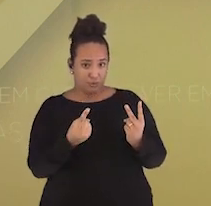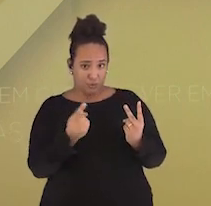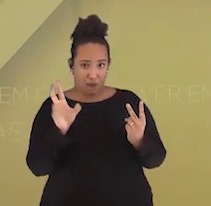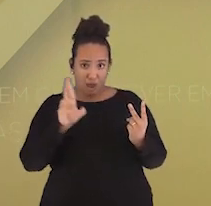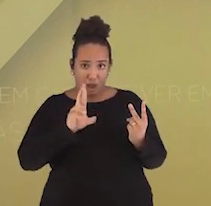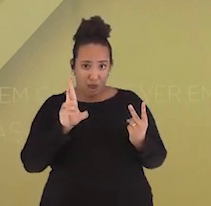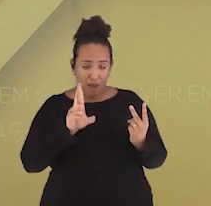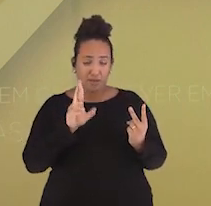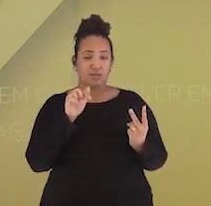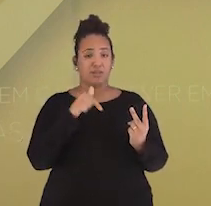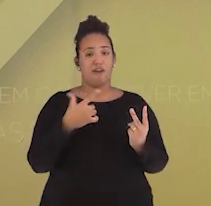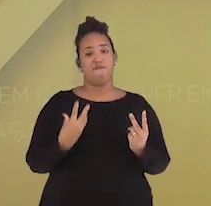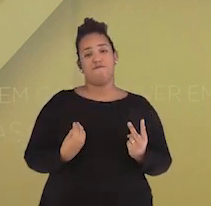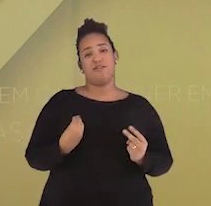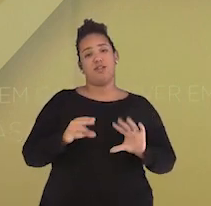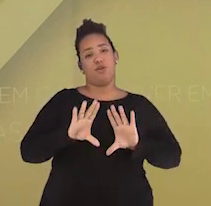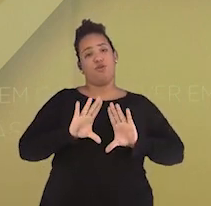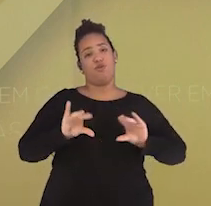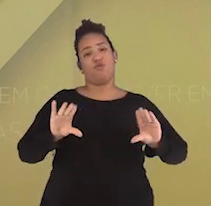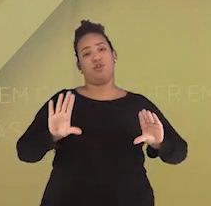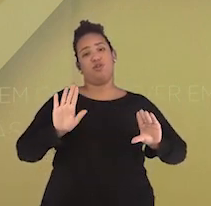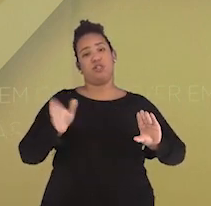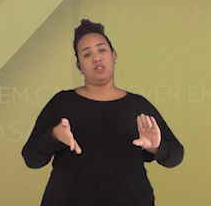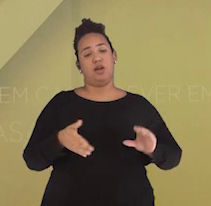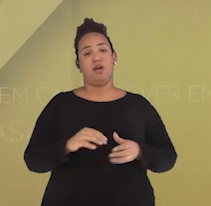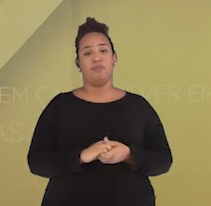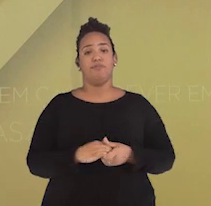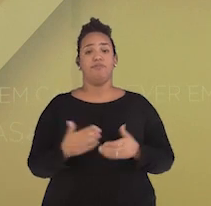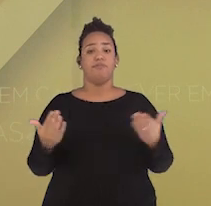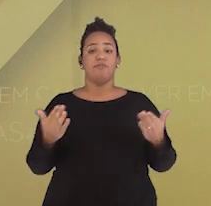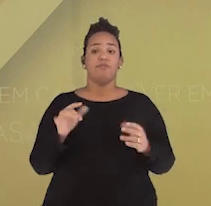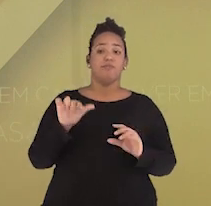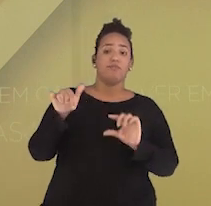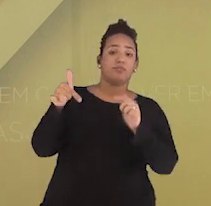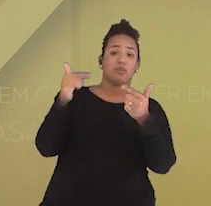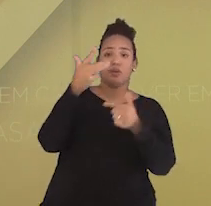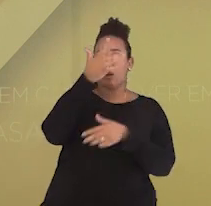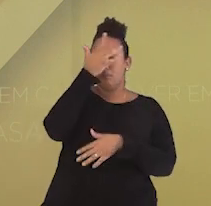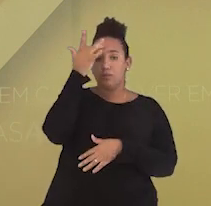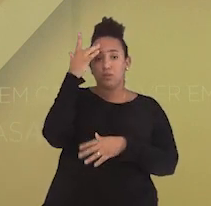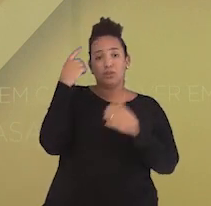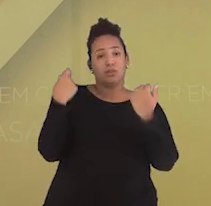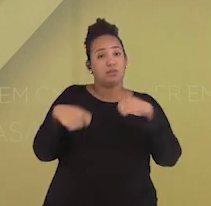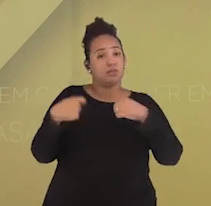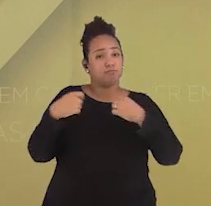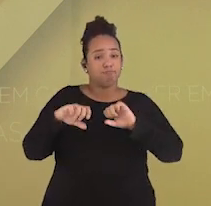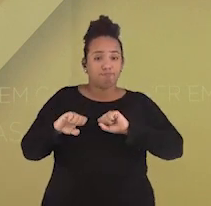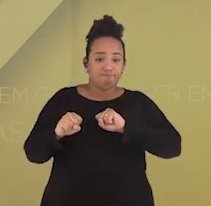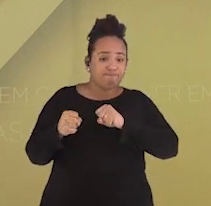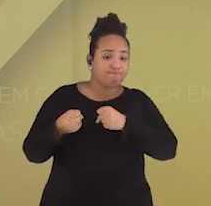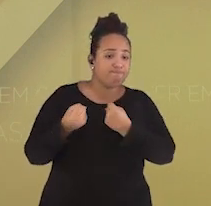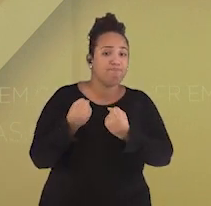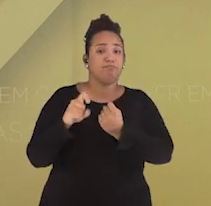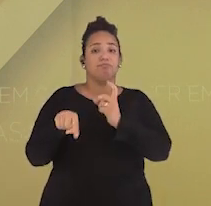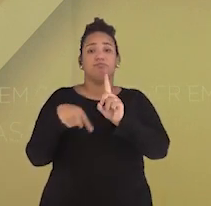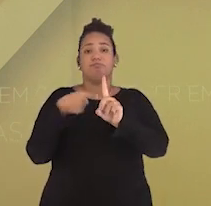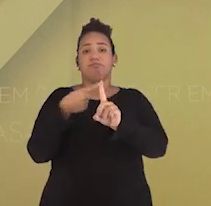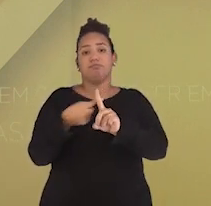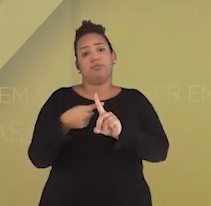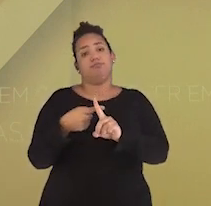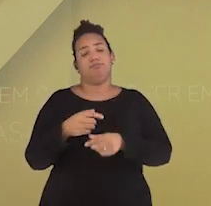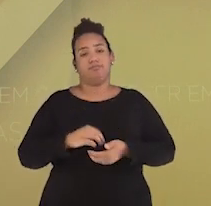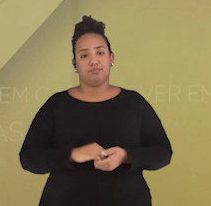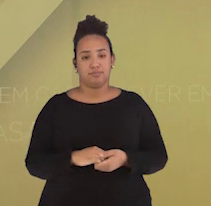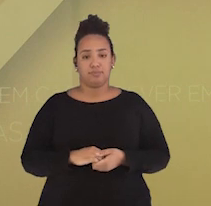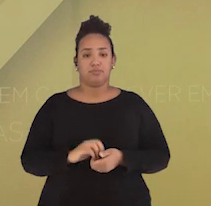confortável, enquanto o restante teria de se esforçar muito mais para alcançar melhorias. Ou